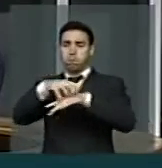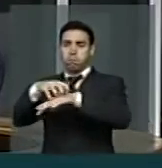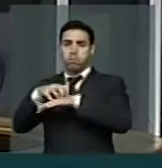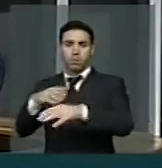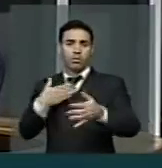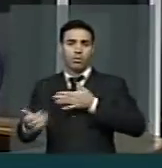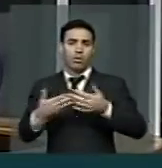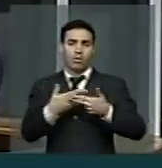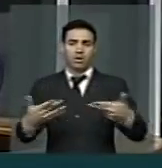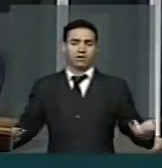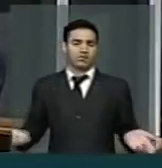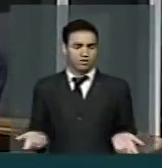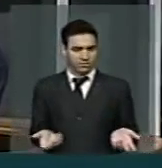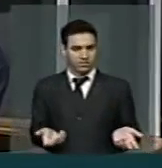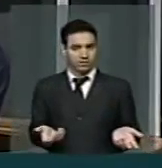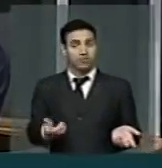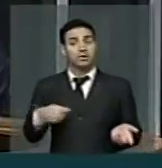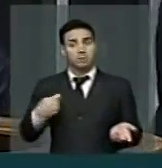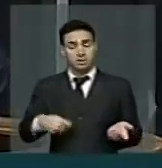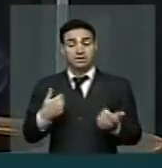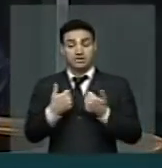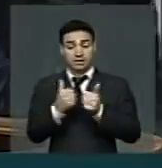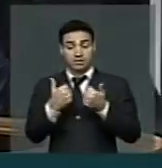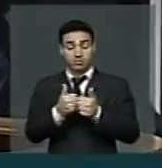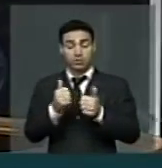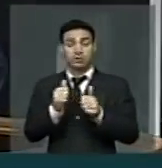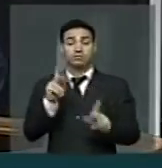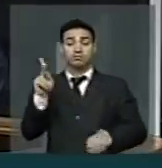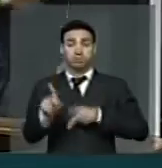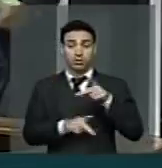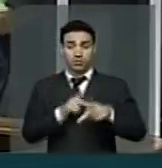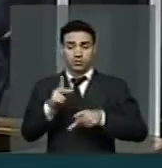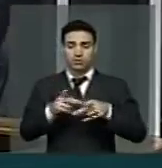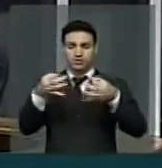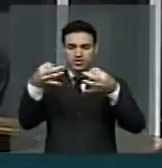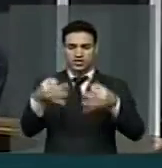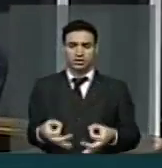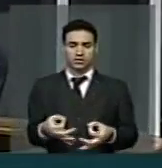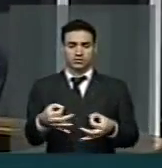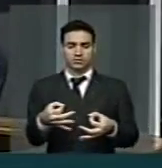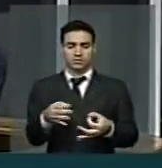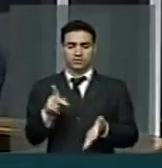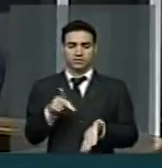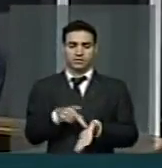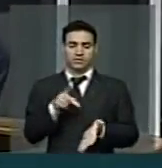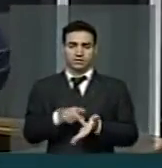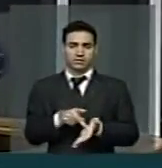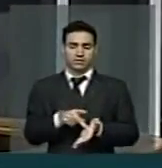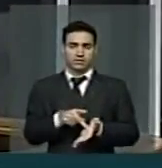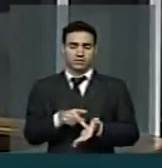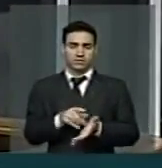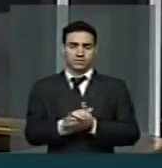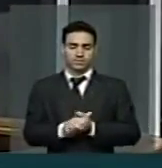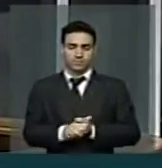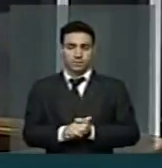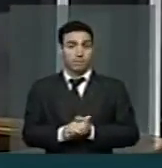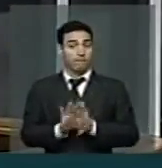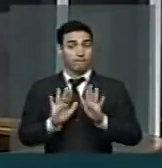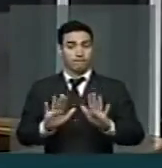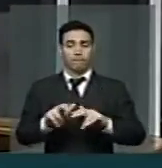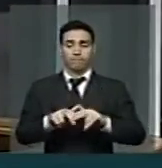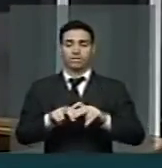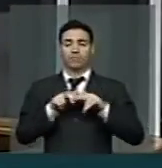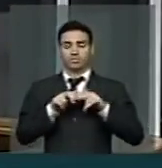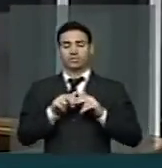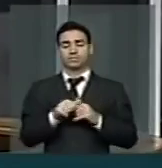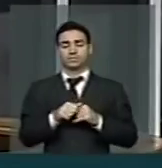qualquer maneira. É preciso um transporte público, digno e verdadeiro. E, portanto,